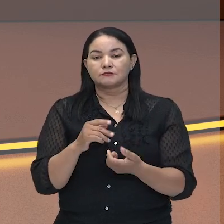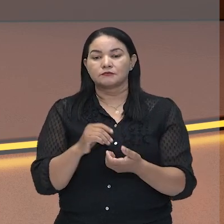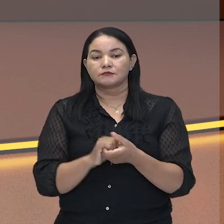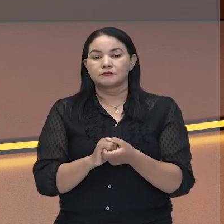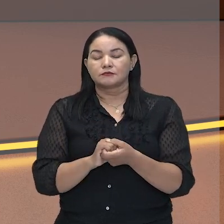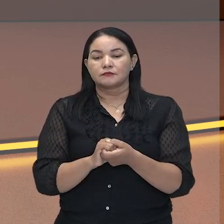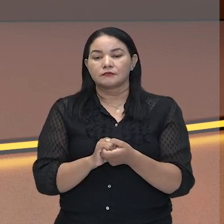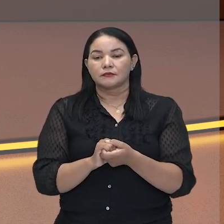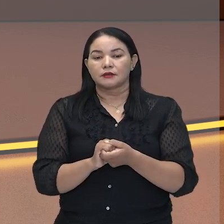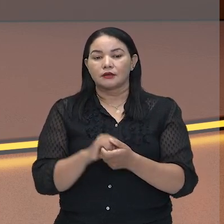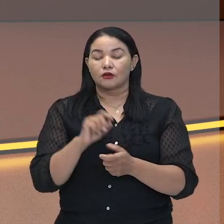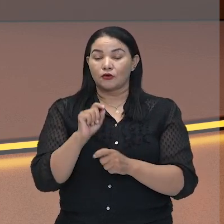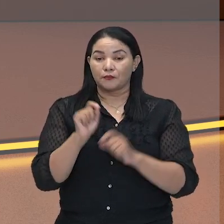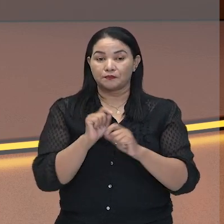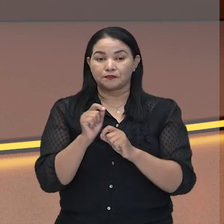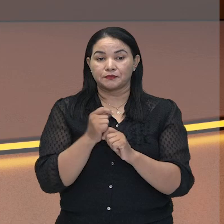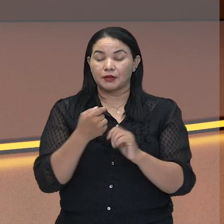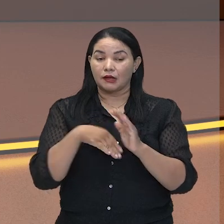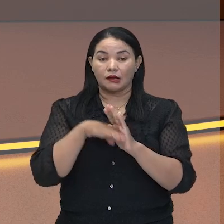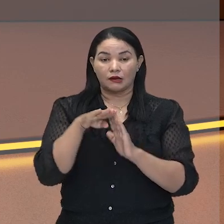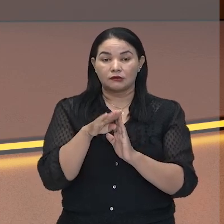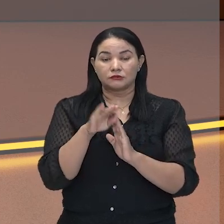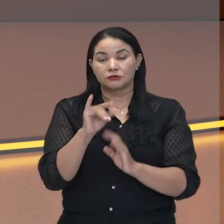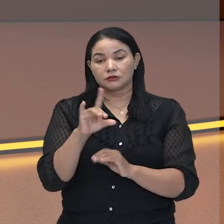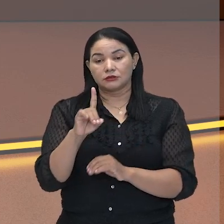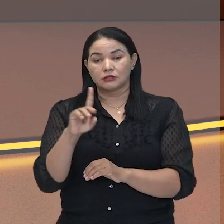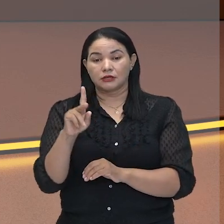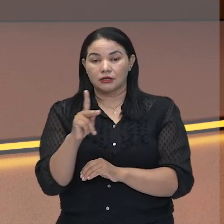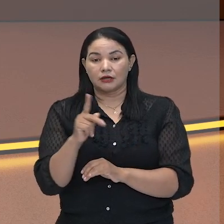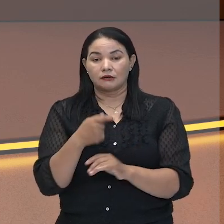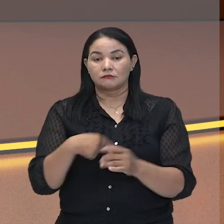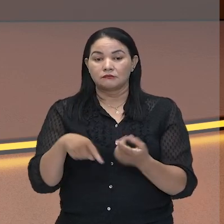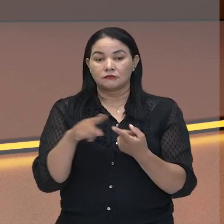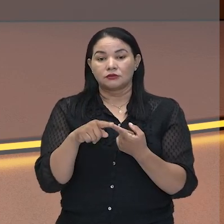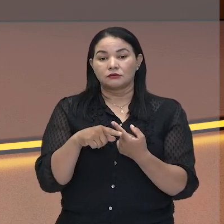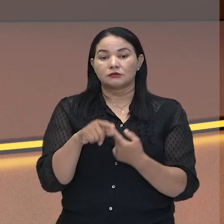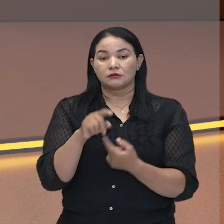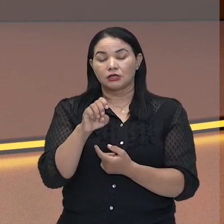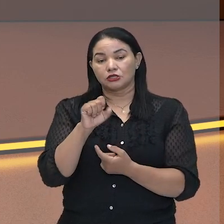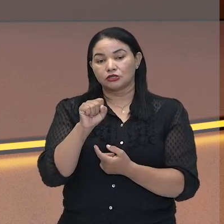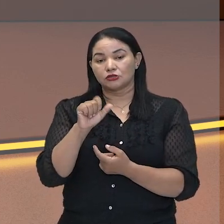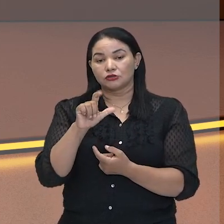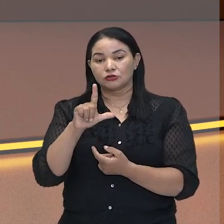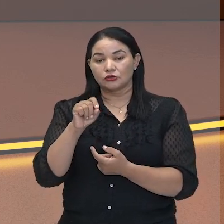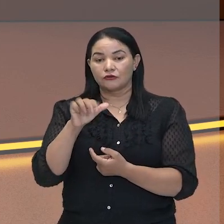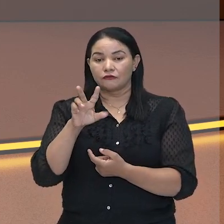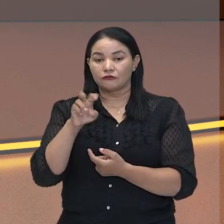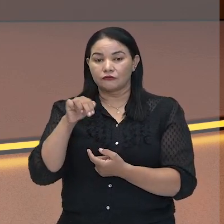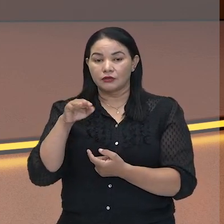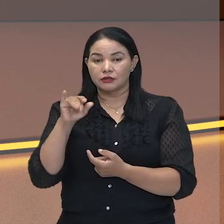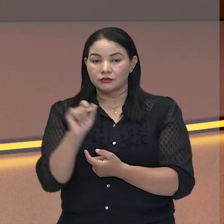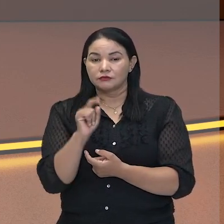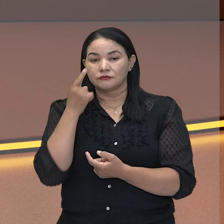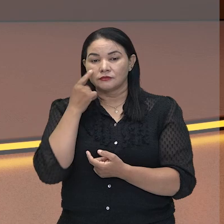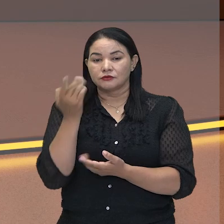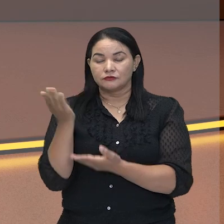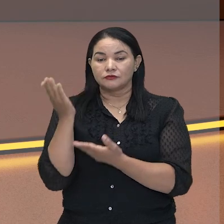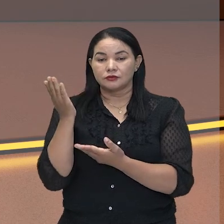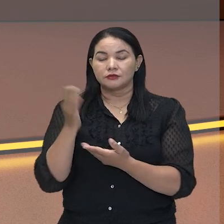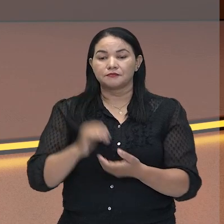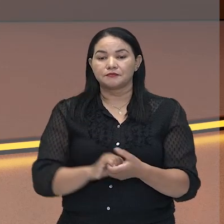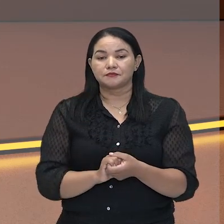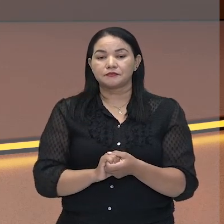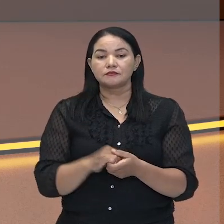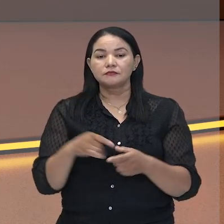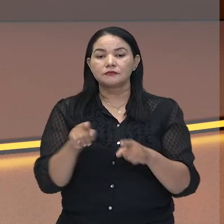de muito alto, como a Eslovênia, né, que ficou em 22º lugar com 0,926,